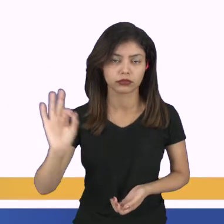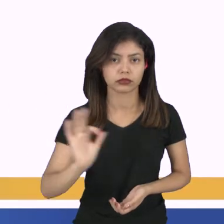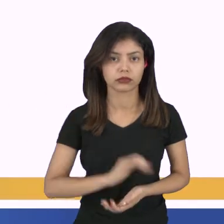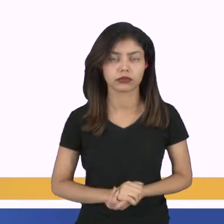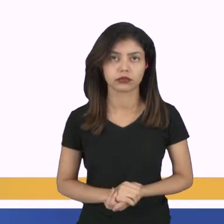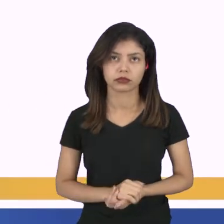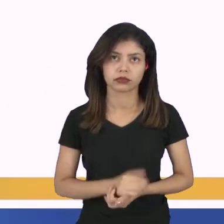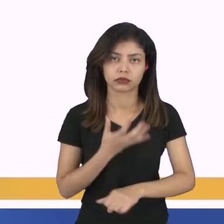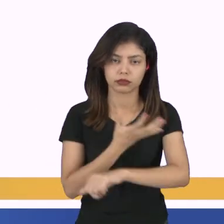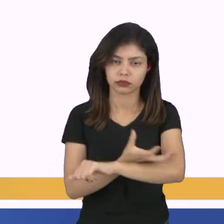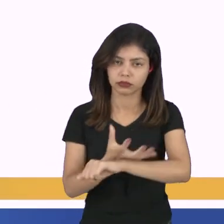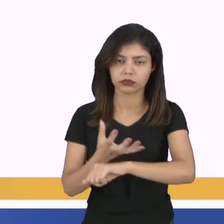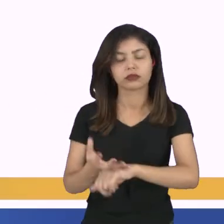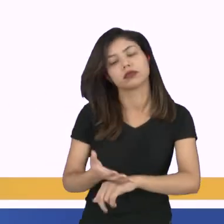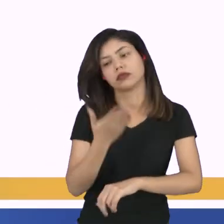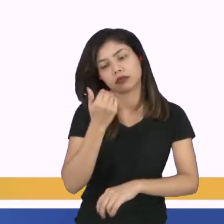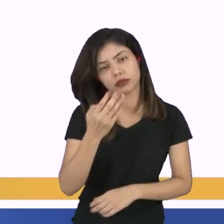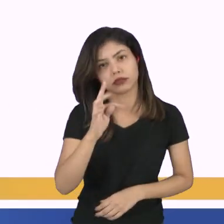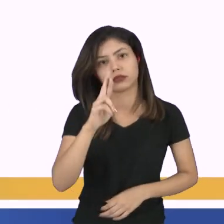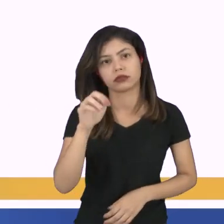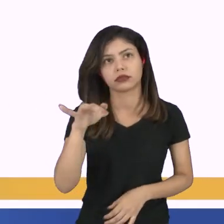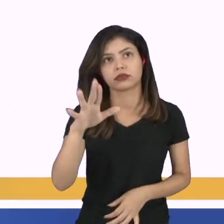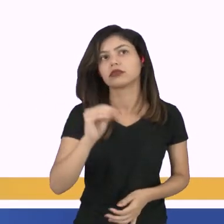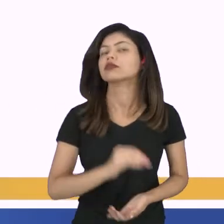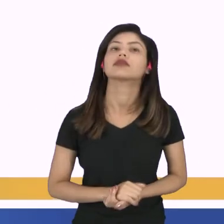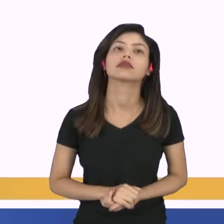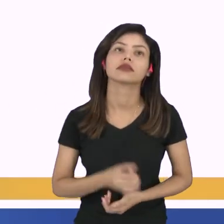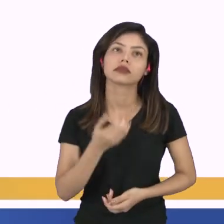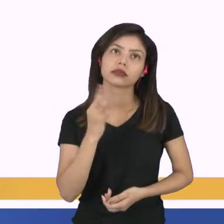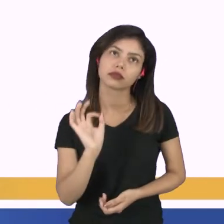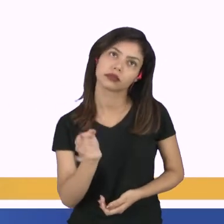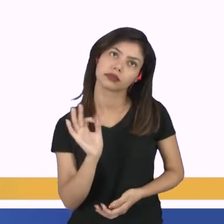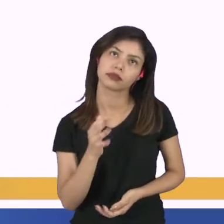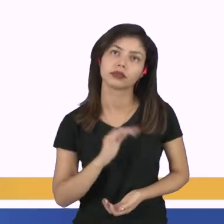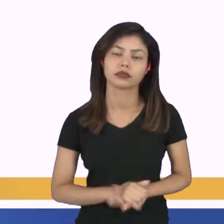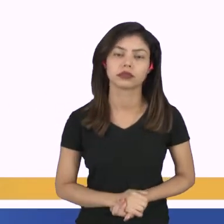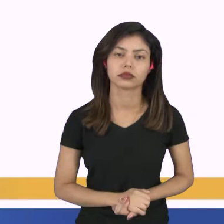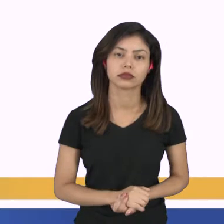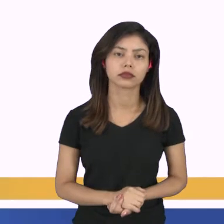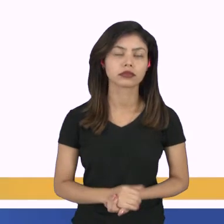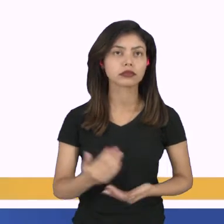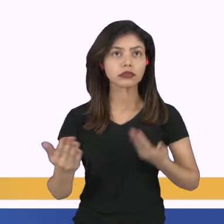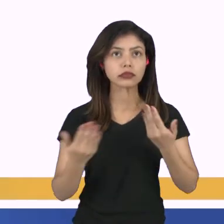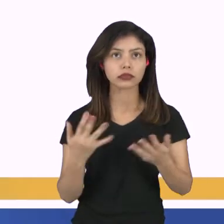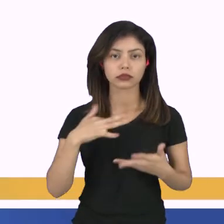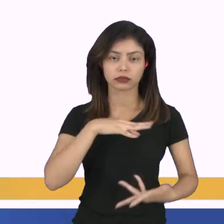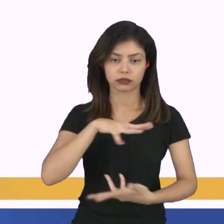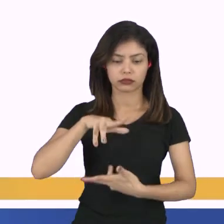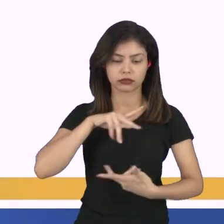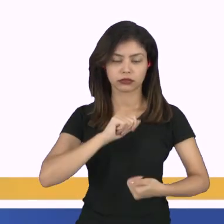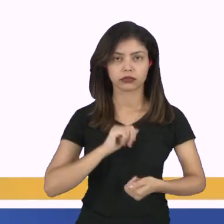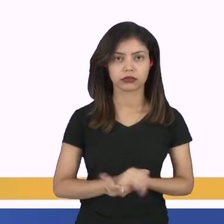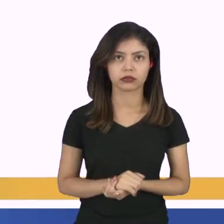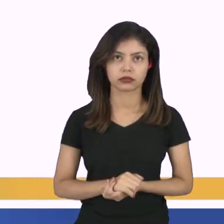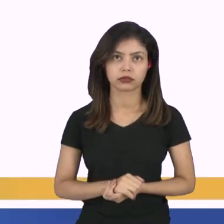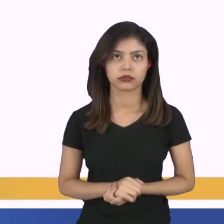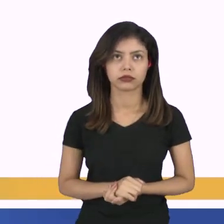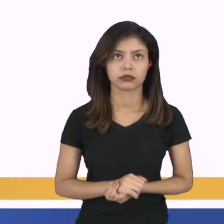sua área plantada com alimentos transgênicos, certo, pessoal? E em relação ao mundo, como é que